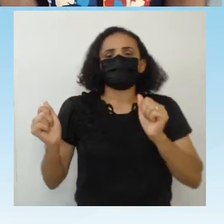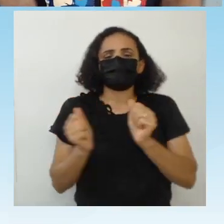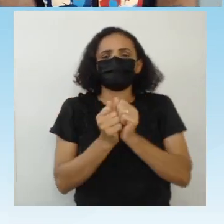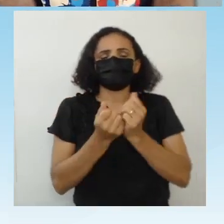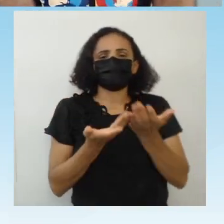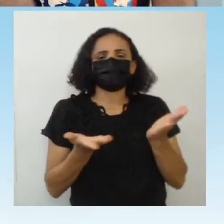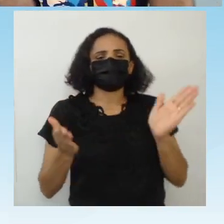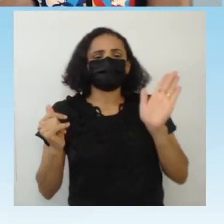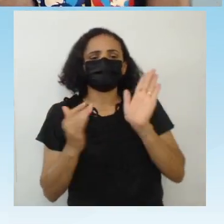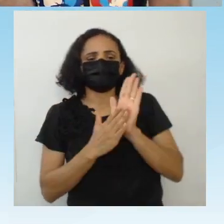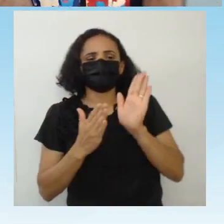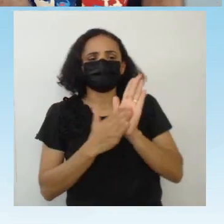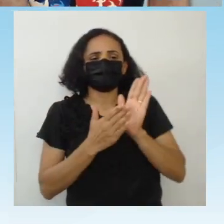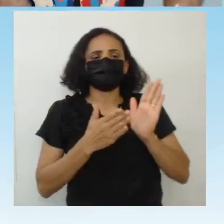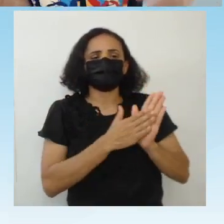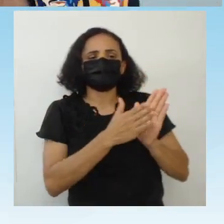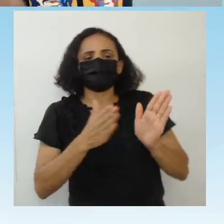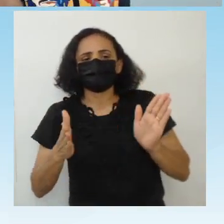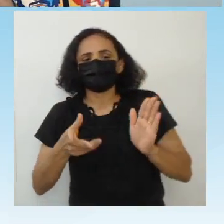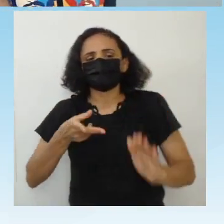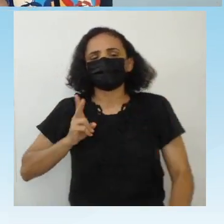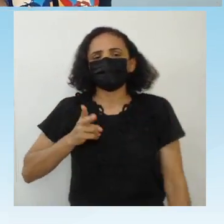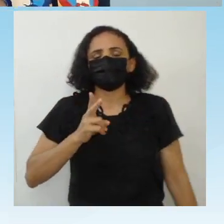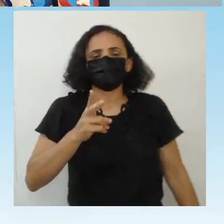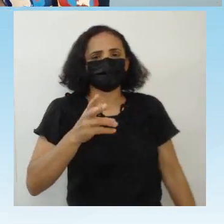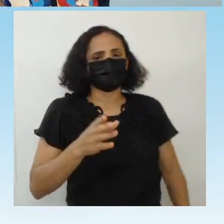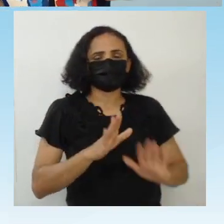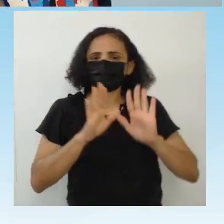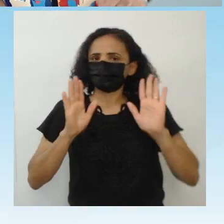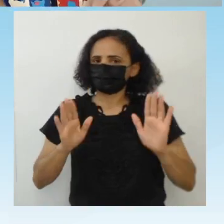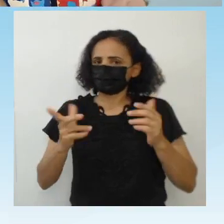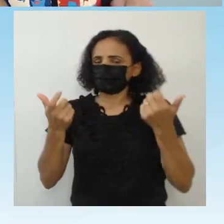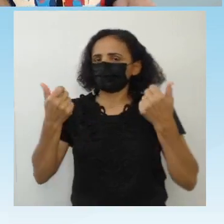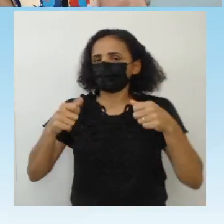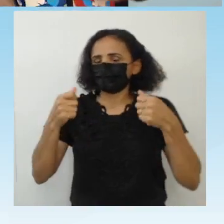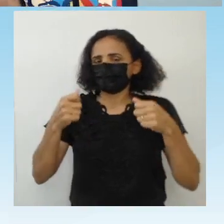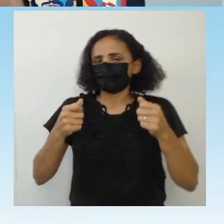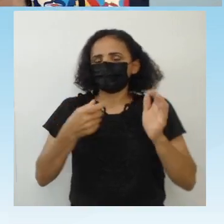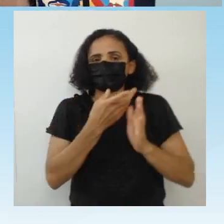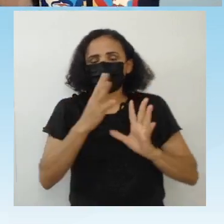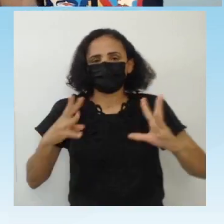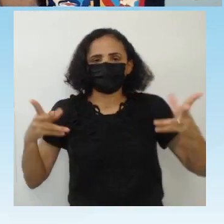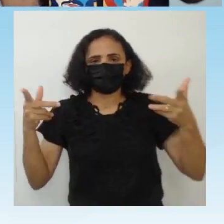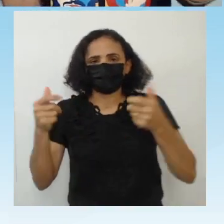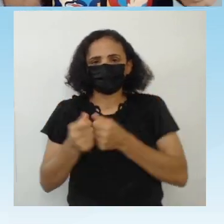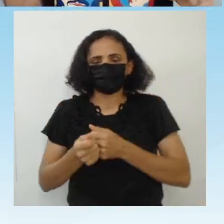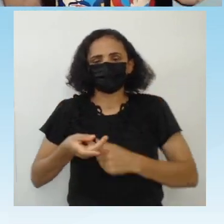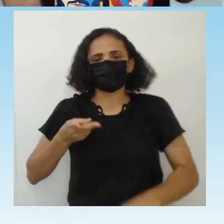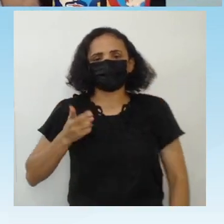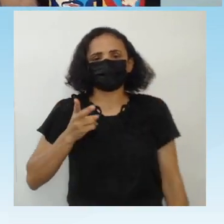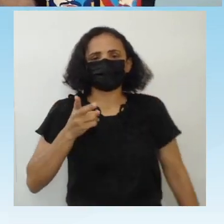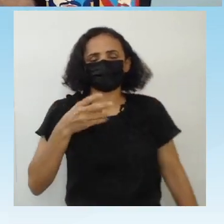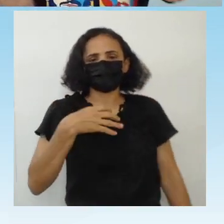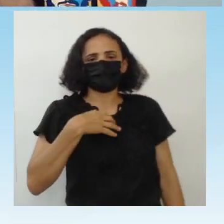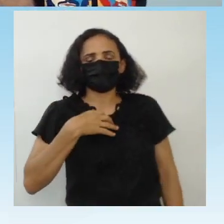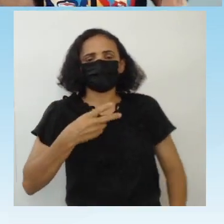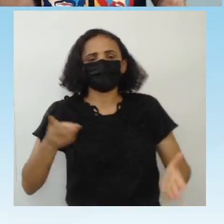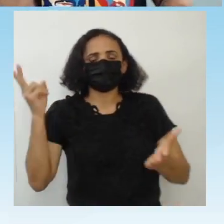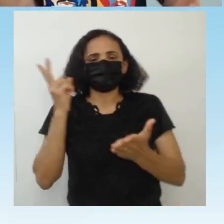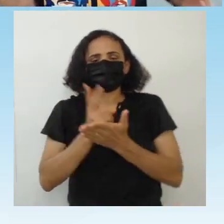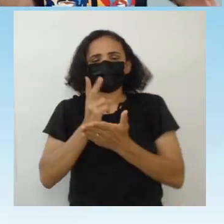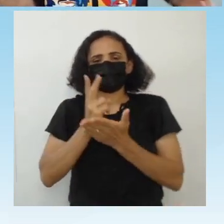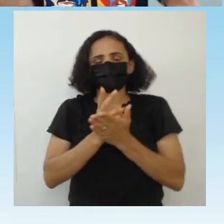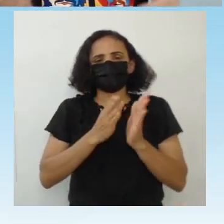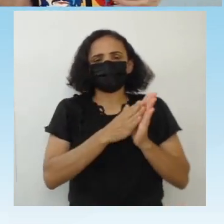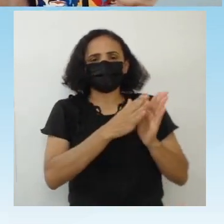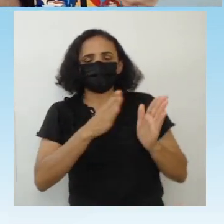própria ou de algumas mudanças sociais. Então, não se esqueçam de que esses textos são sempre muito